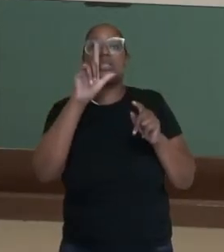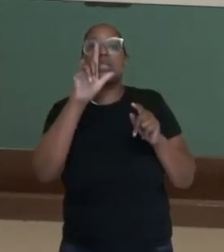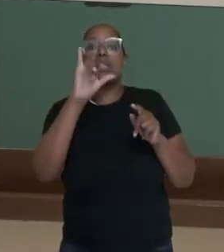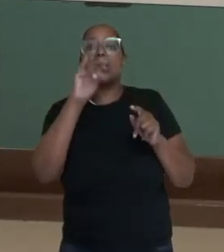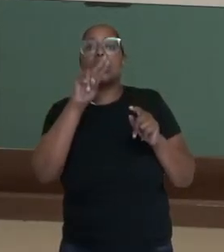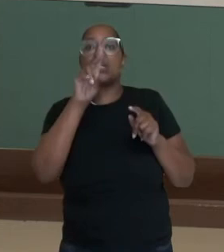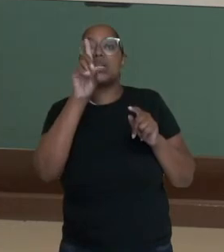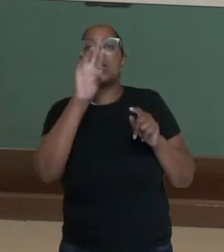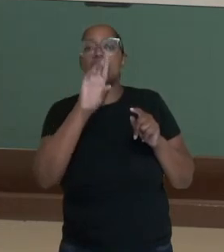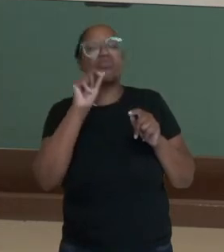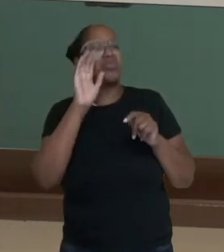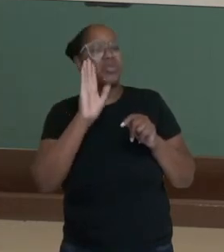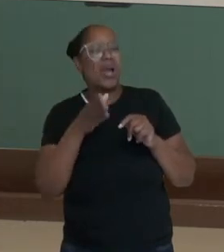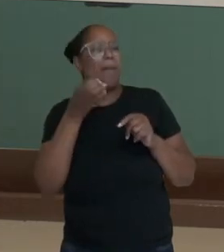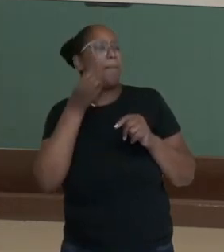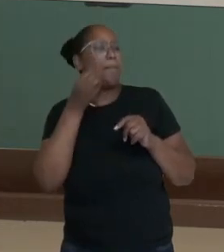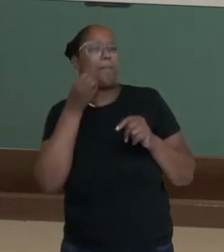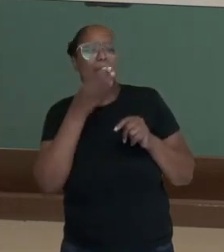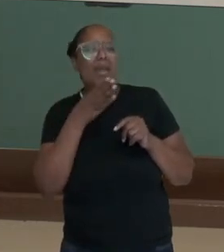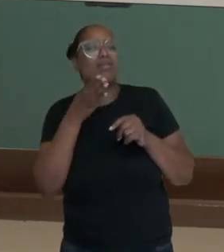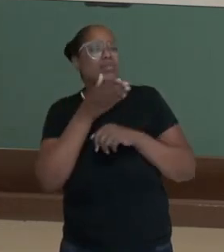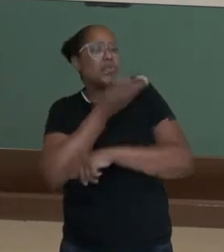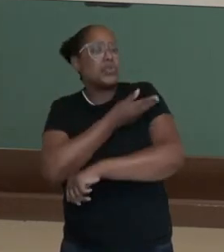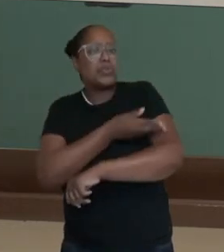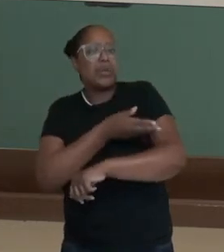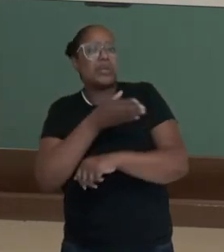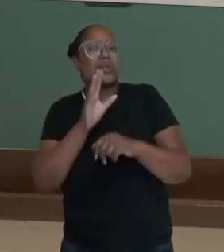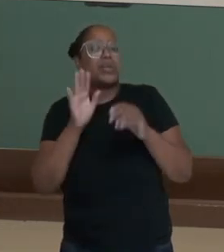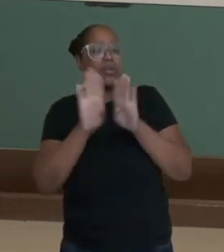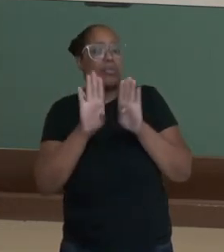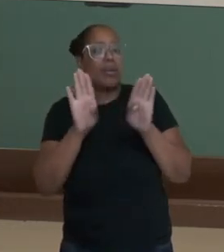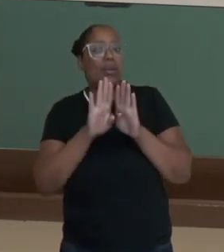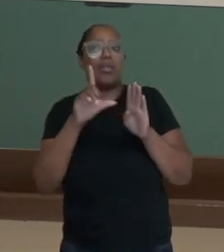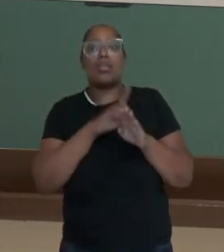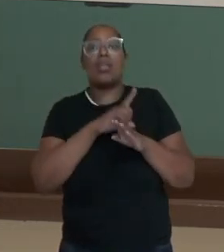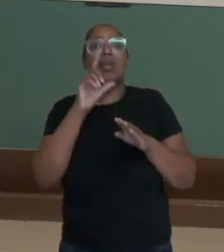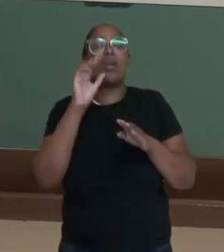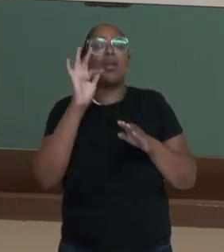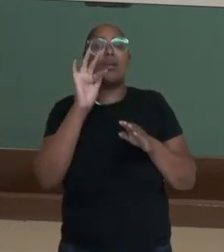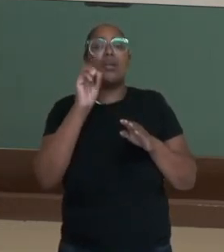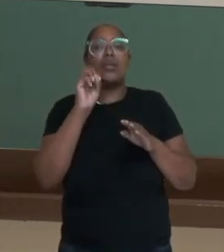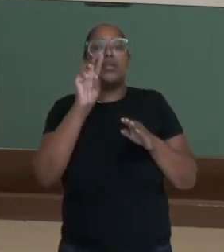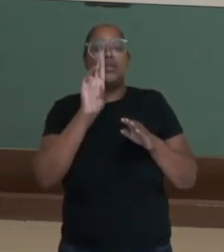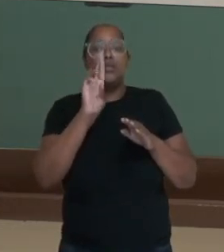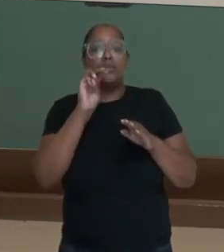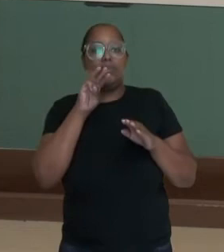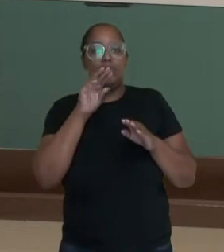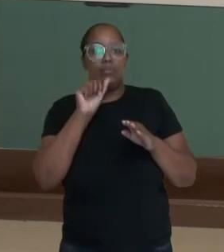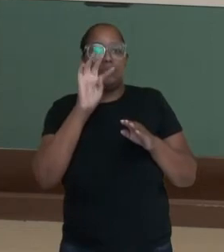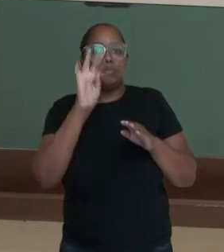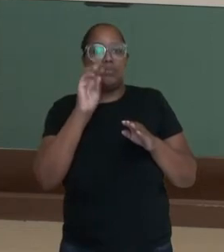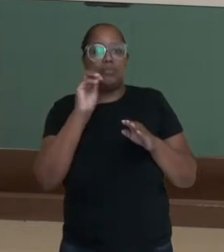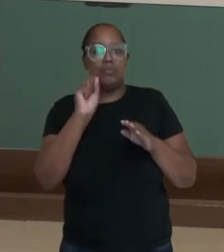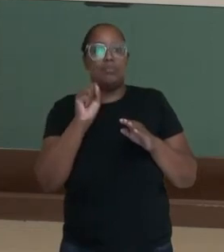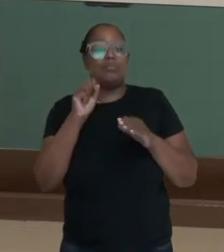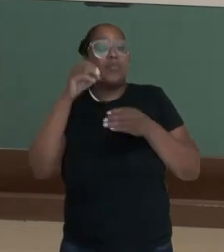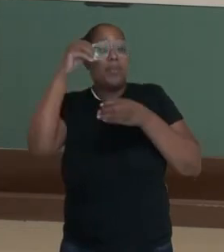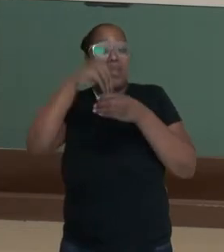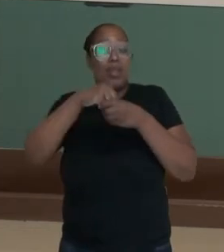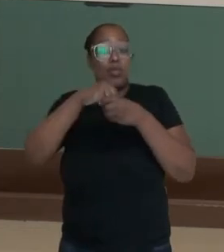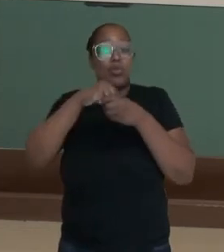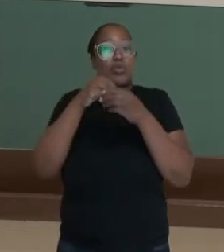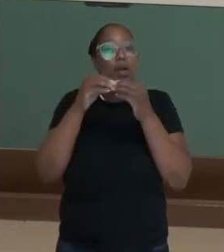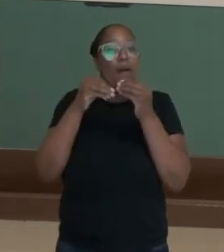já bastante conceituados, mas também nós temos formatos cilíndricos, por exemplo, dentro dos plásticos